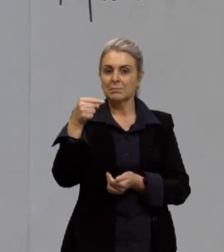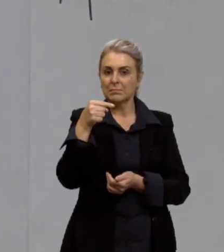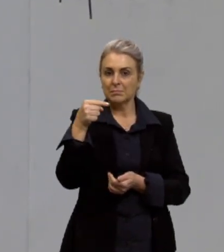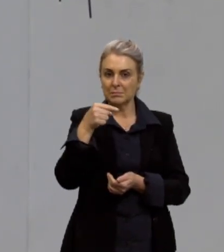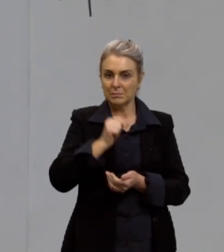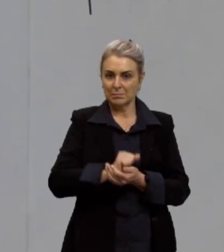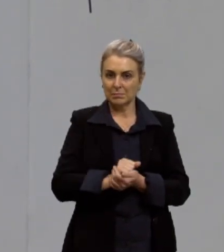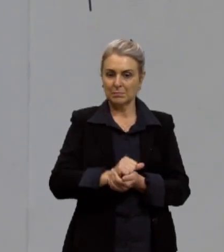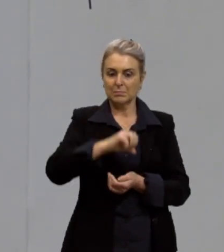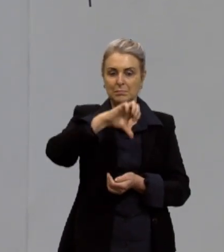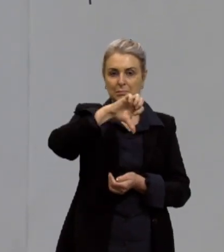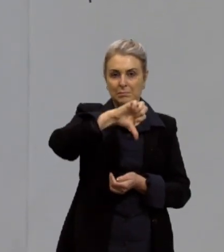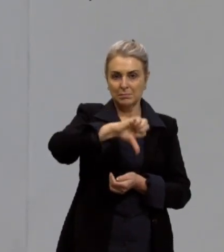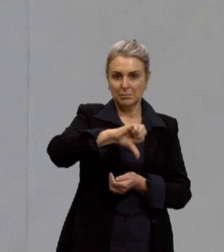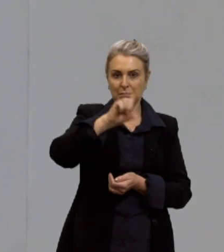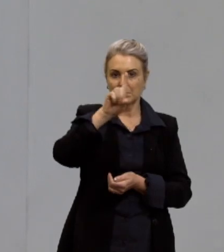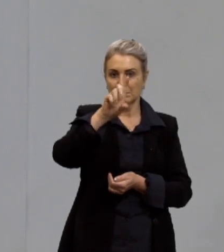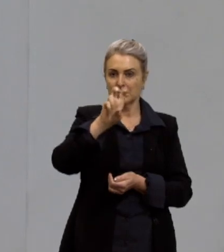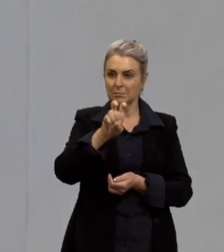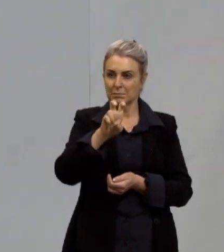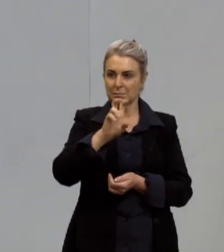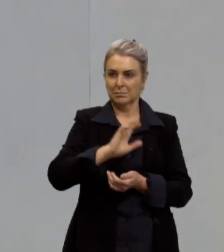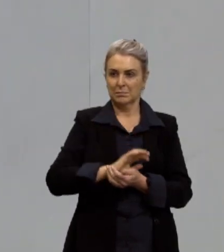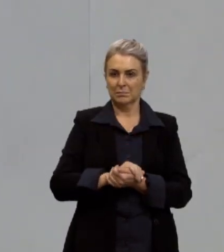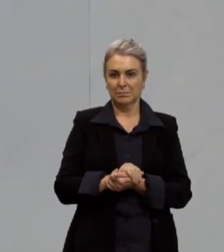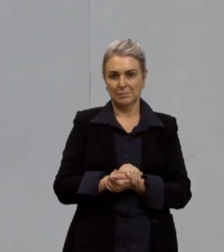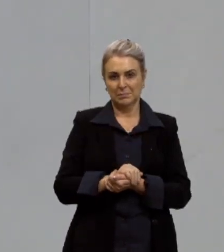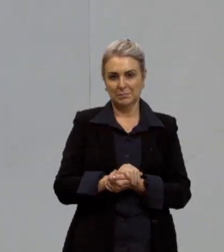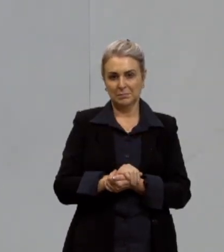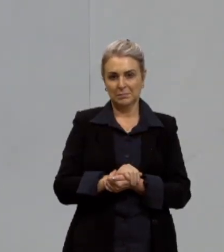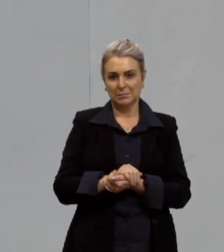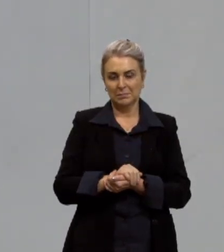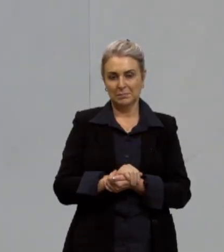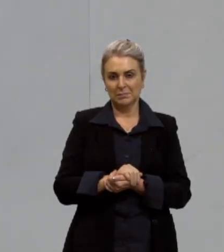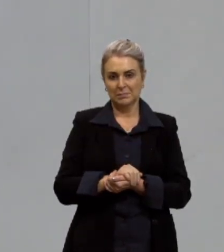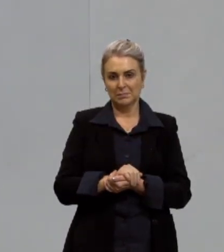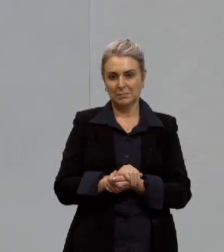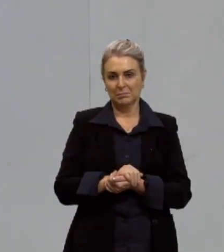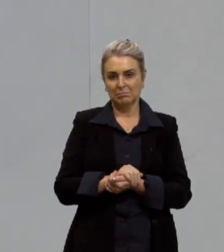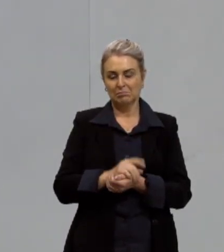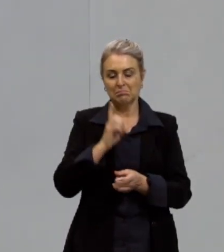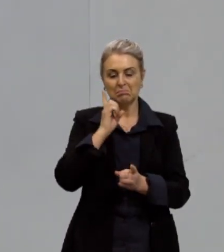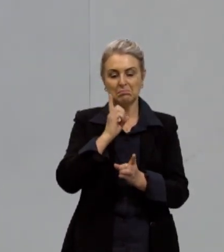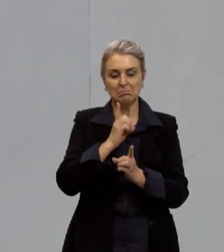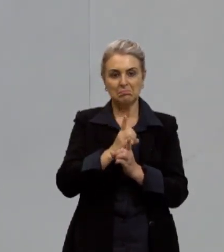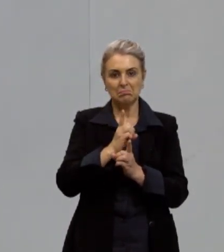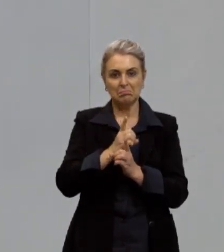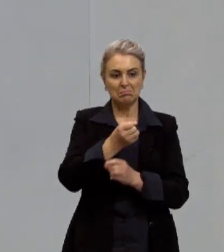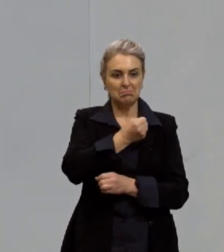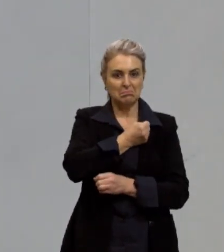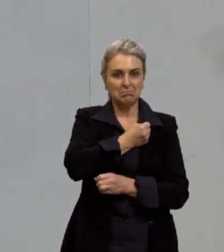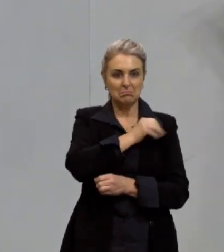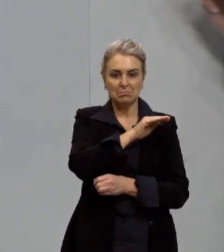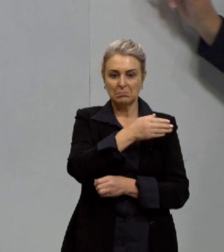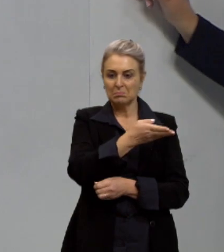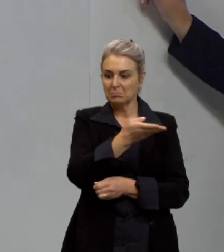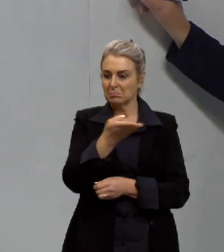Menos 915, certo? Então, encontramos os coeficientes.